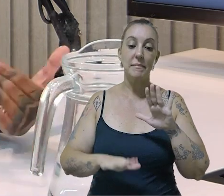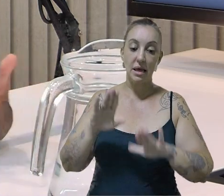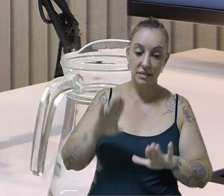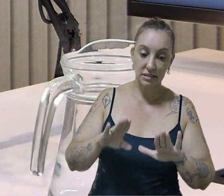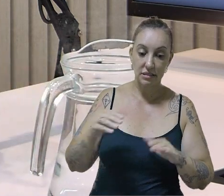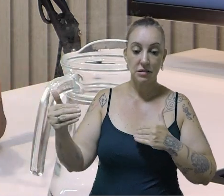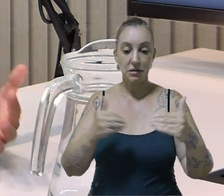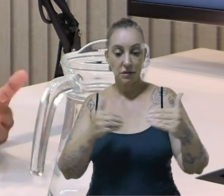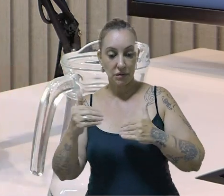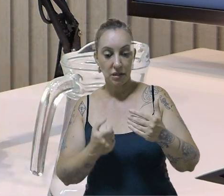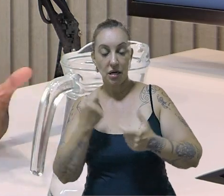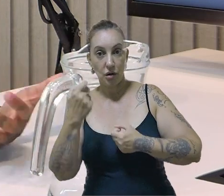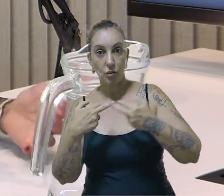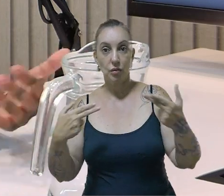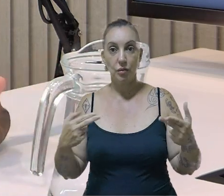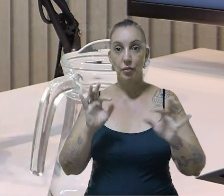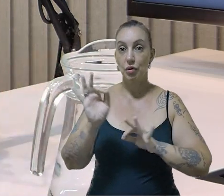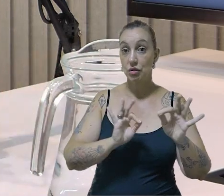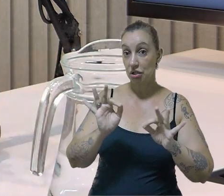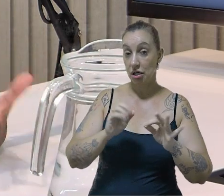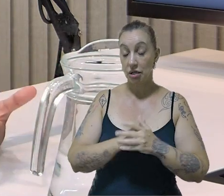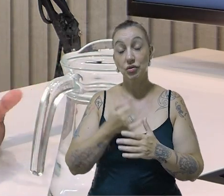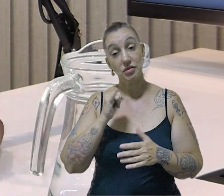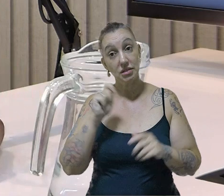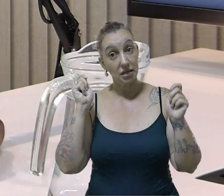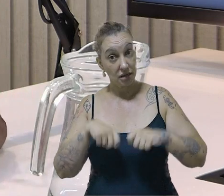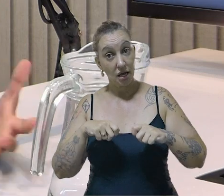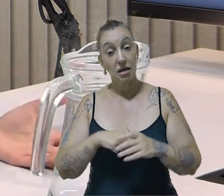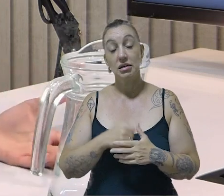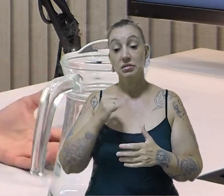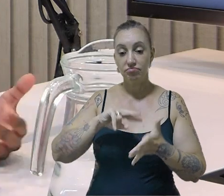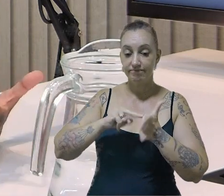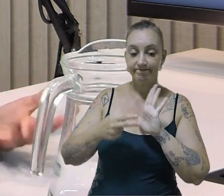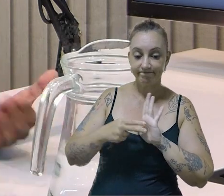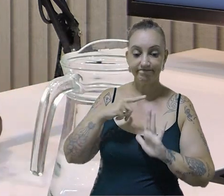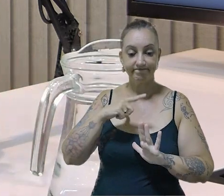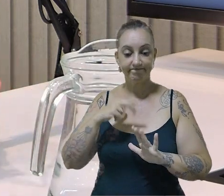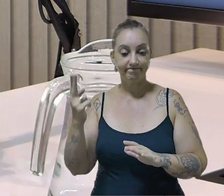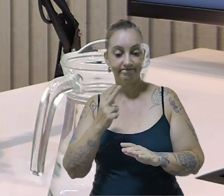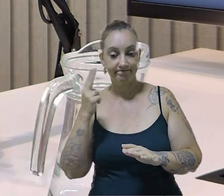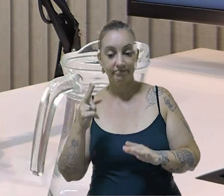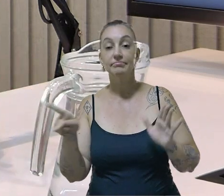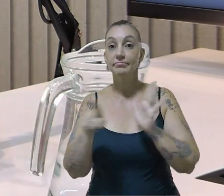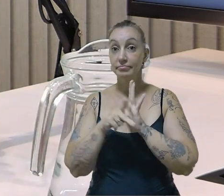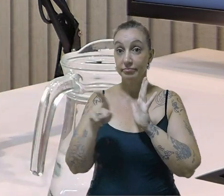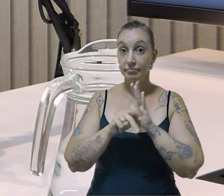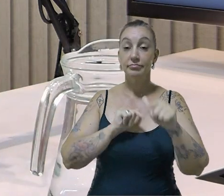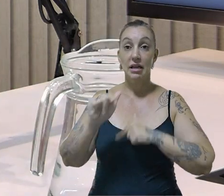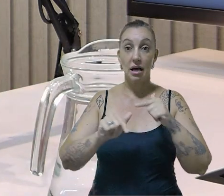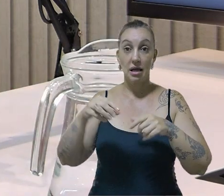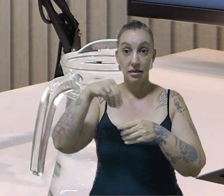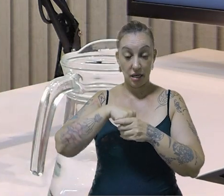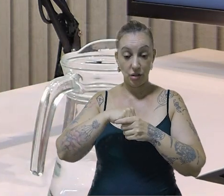vezes a gente recebe alguma companhia algum projeto quando dá quando faz sentido quando a gente não tá com nossos próprios trabalhos